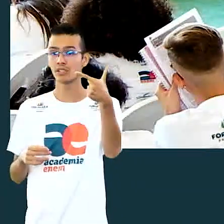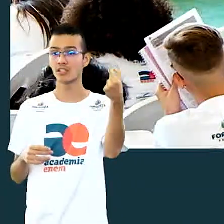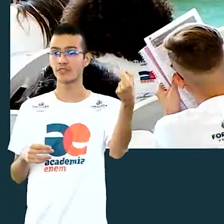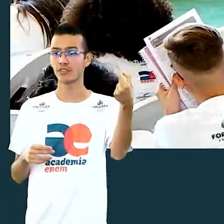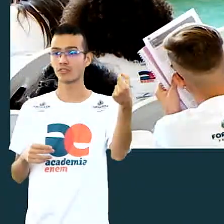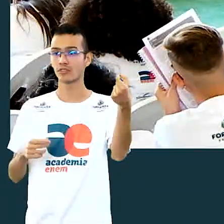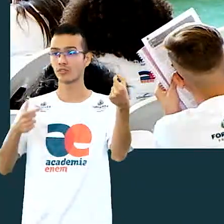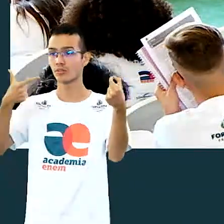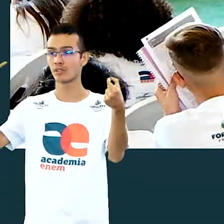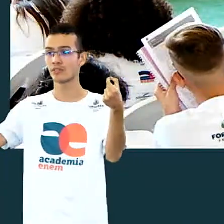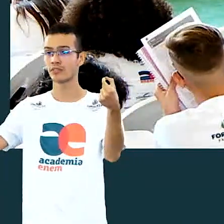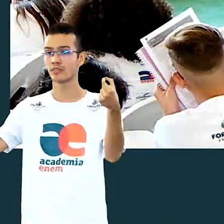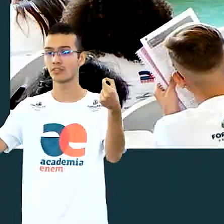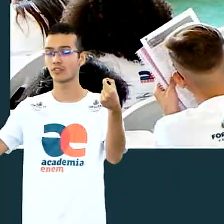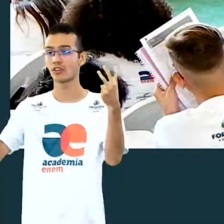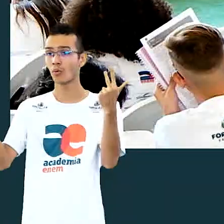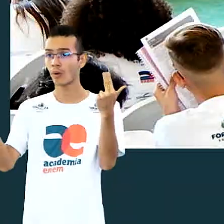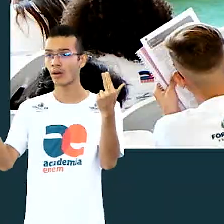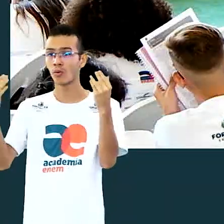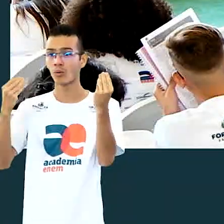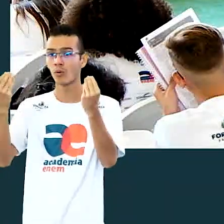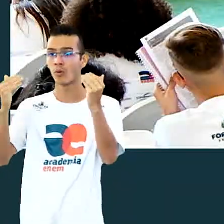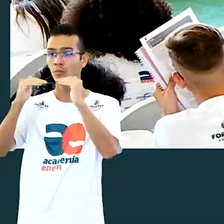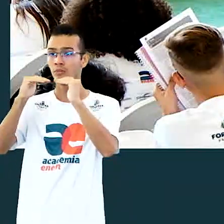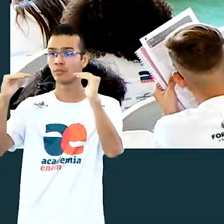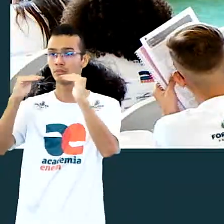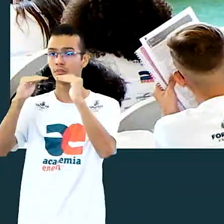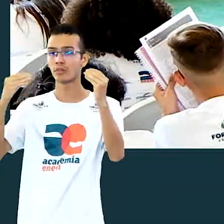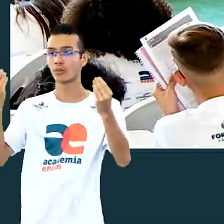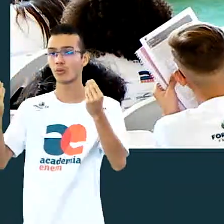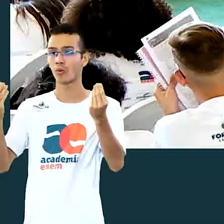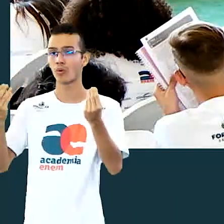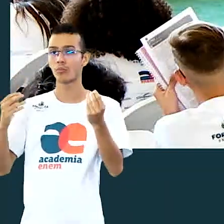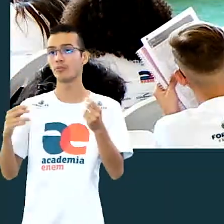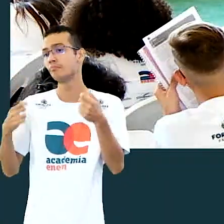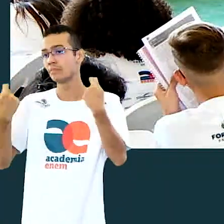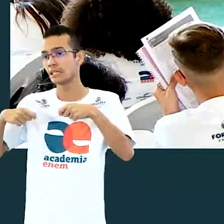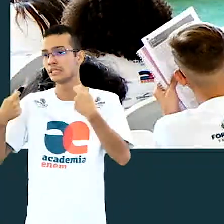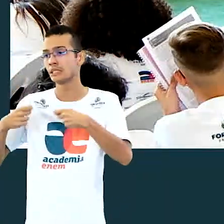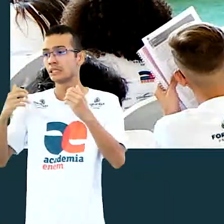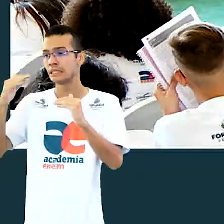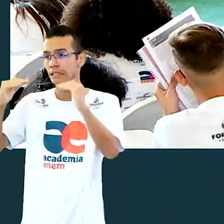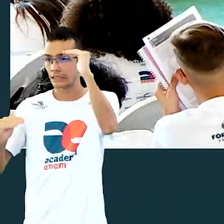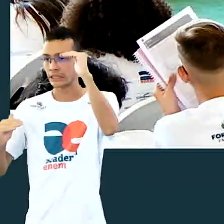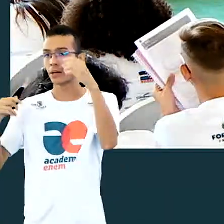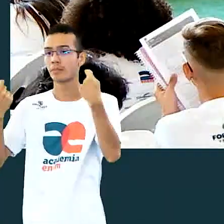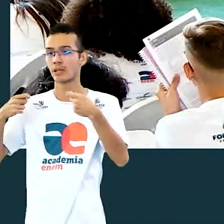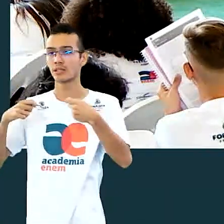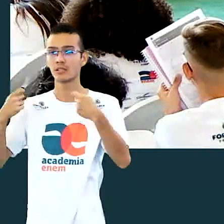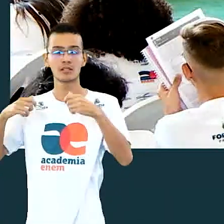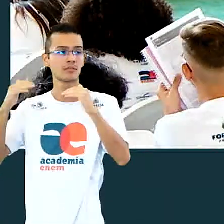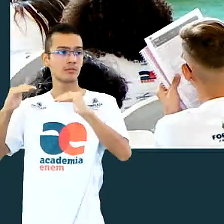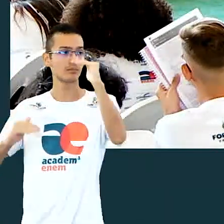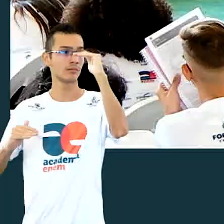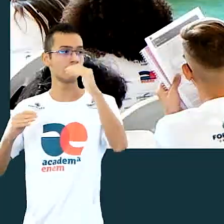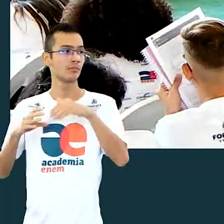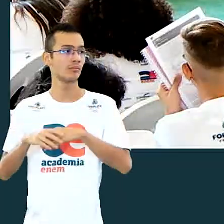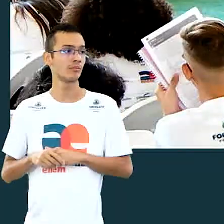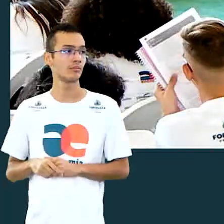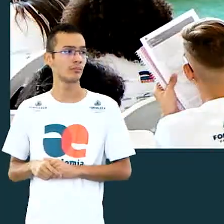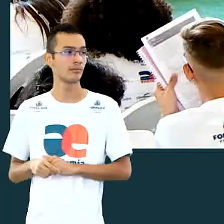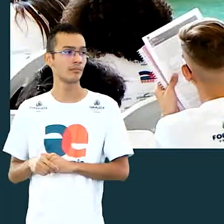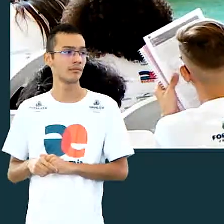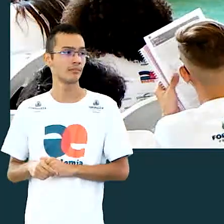Como aconteceu com a Emanuele escorregando em relação à altura, como aconteceu com o líquido, onde não existia diferença de pressão,